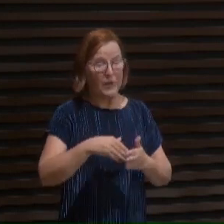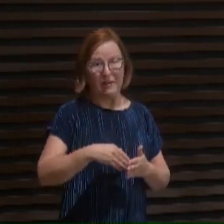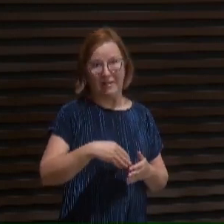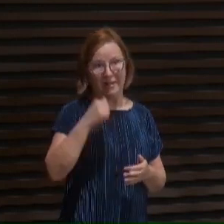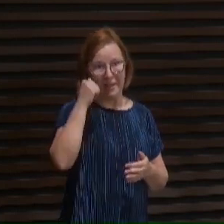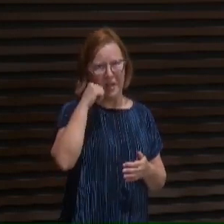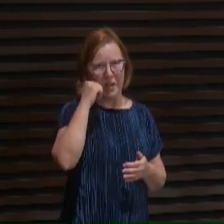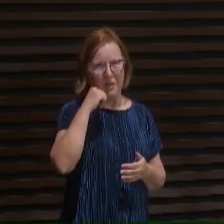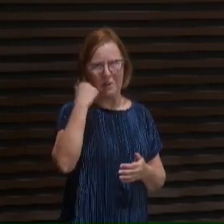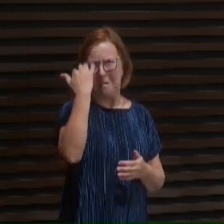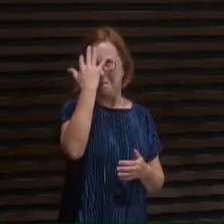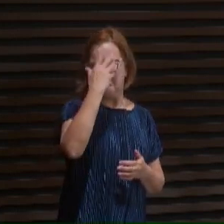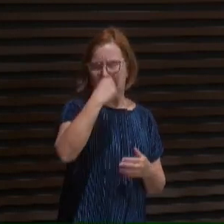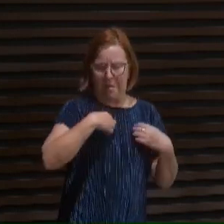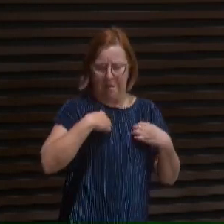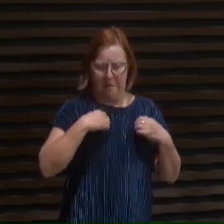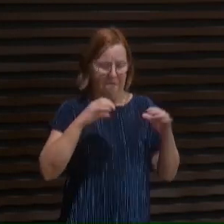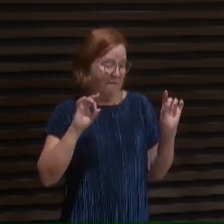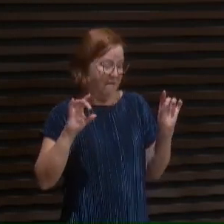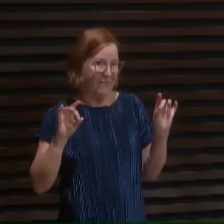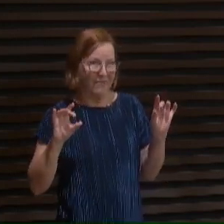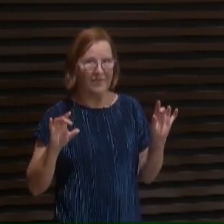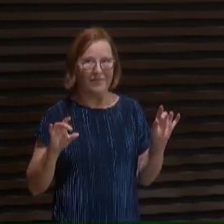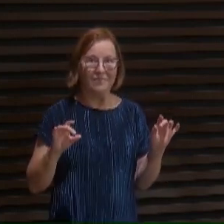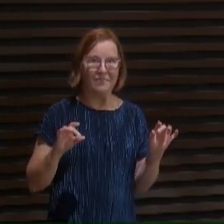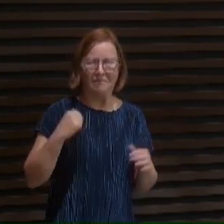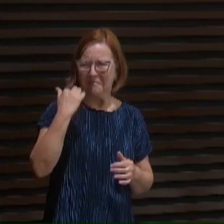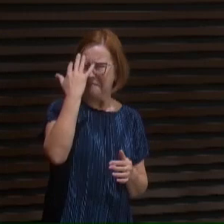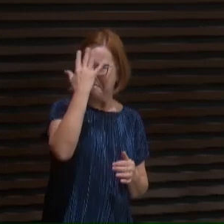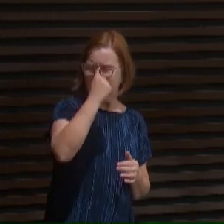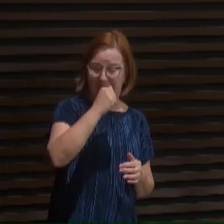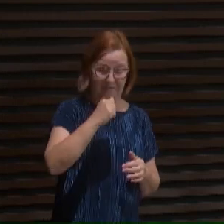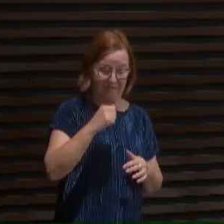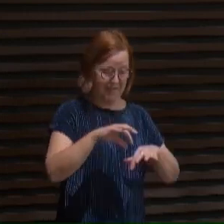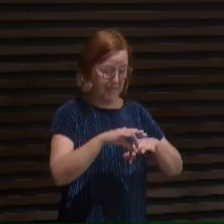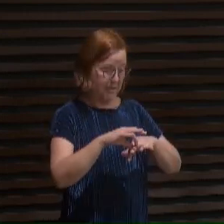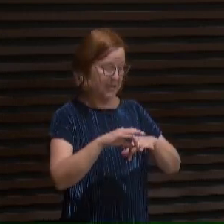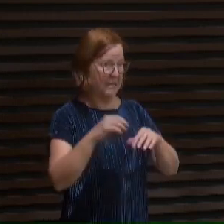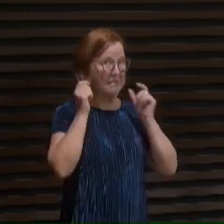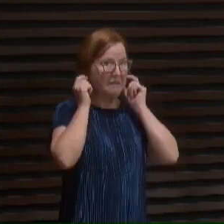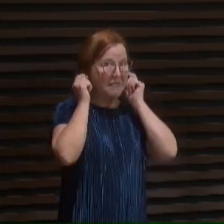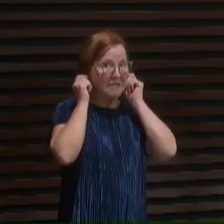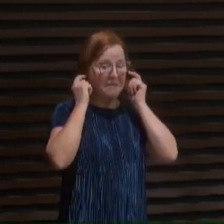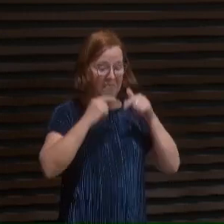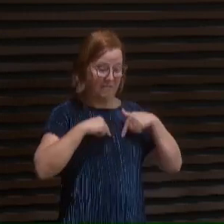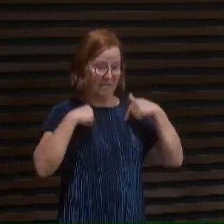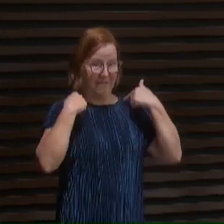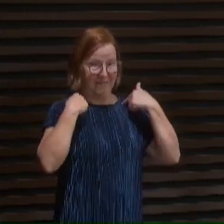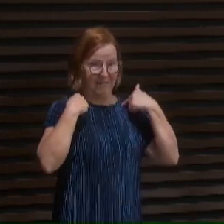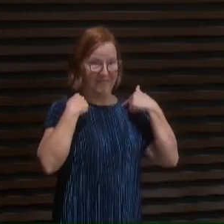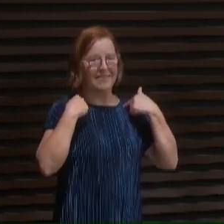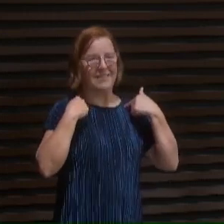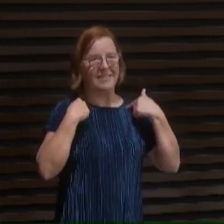bem vestidas, com roupas finas, belas joias e com as